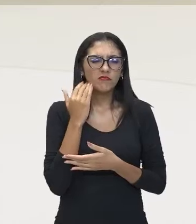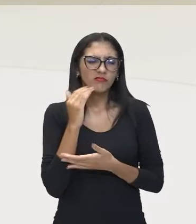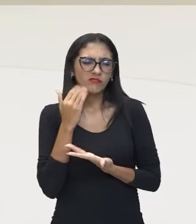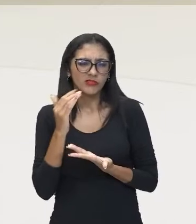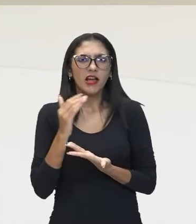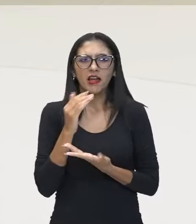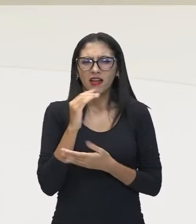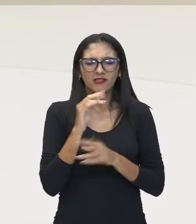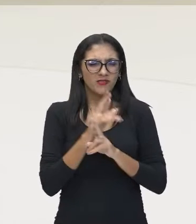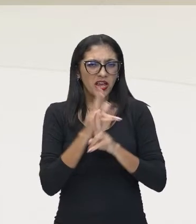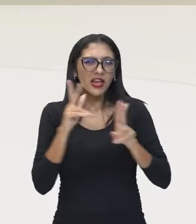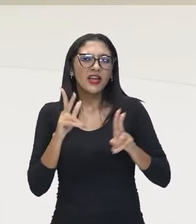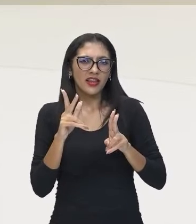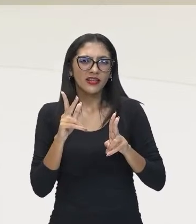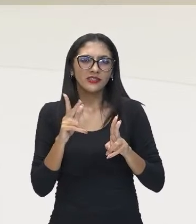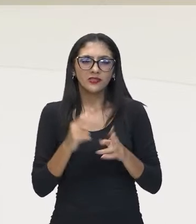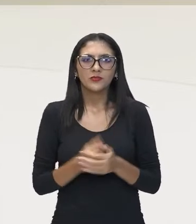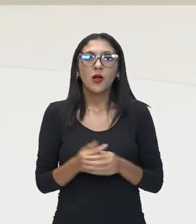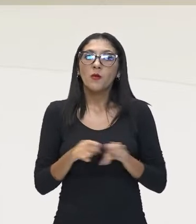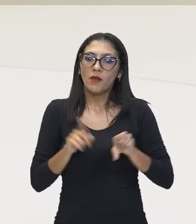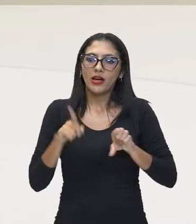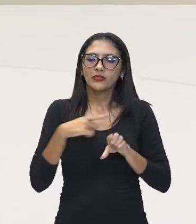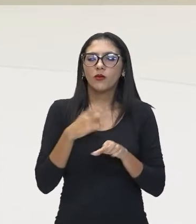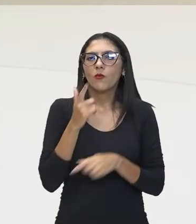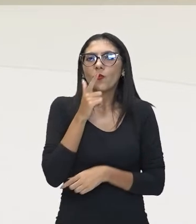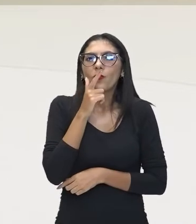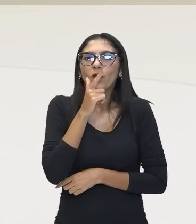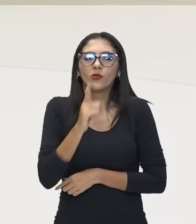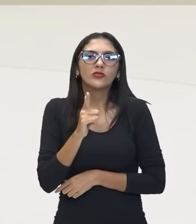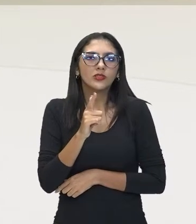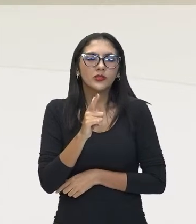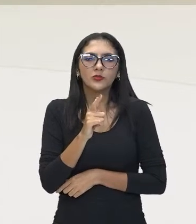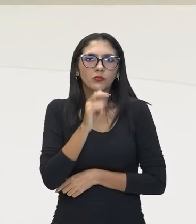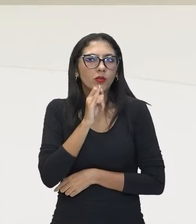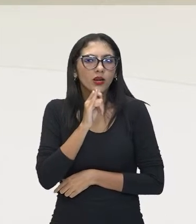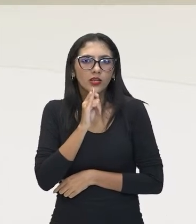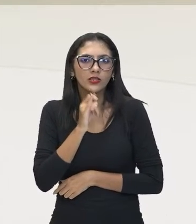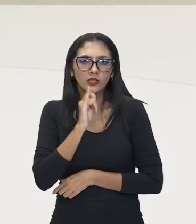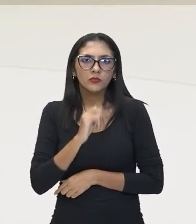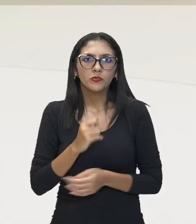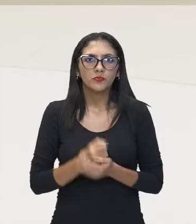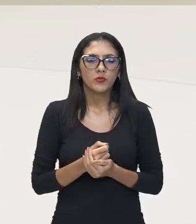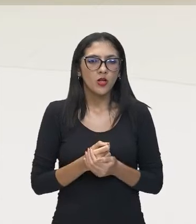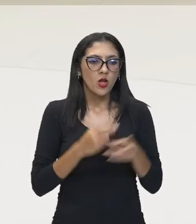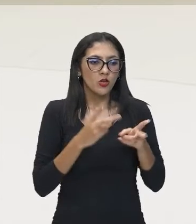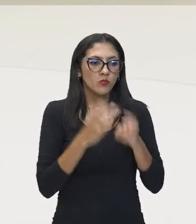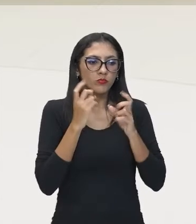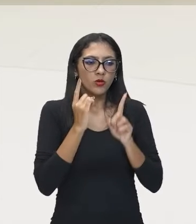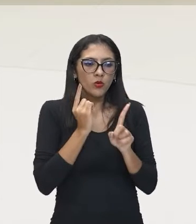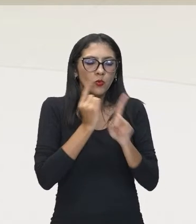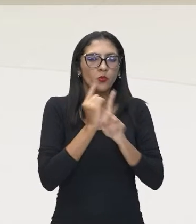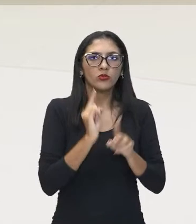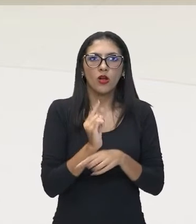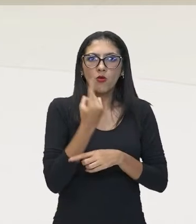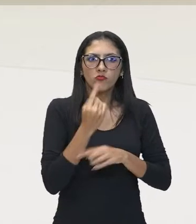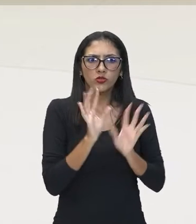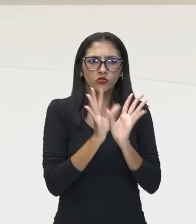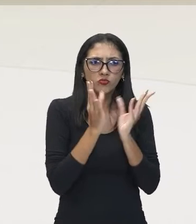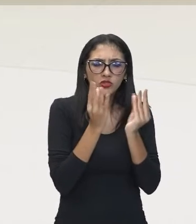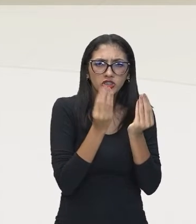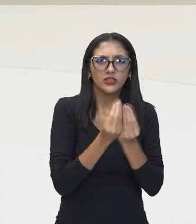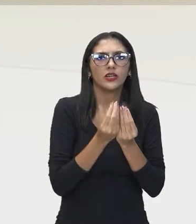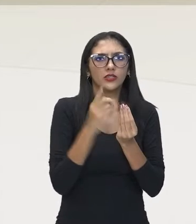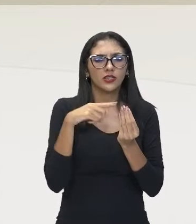é verdade, né? Mas ela conseguiu, por exemplo, isolar um elemento que é 300 vezes mais ativo